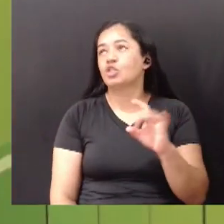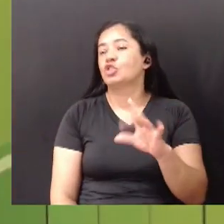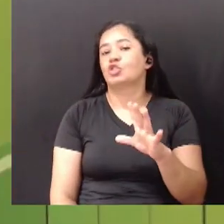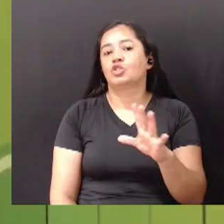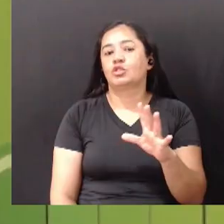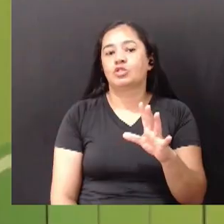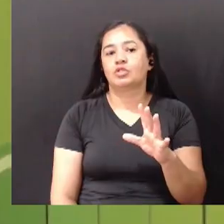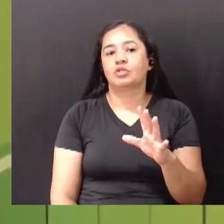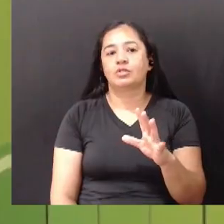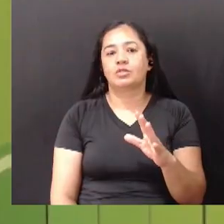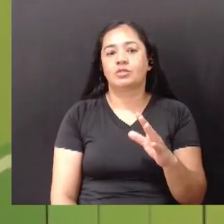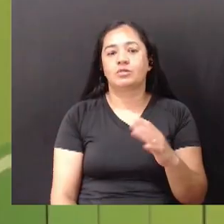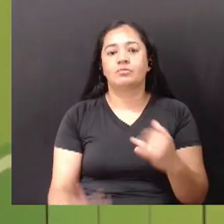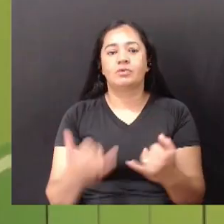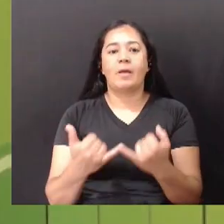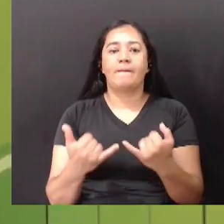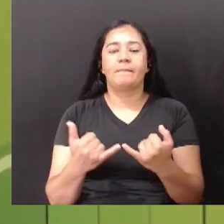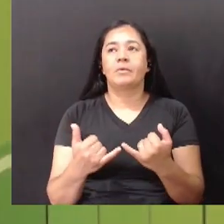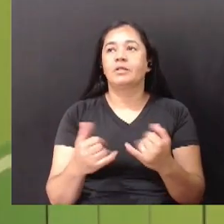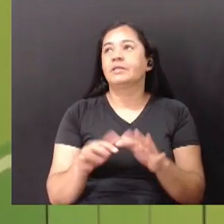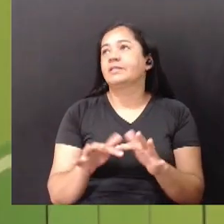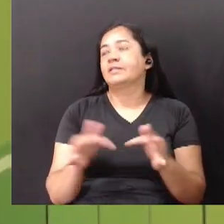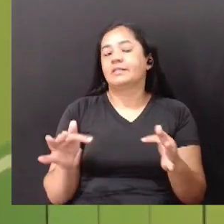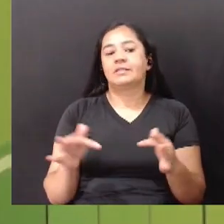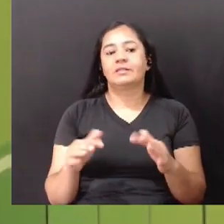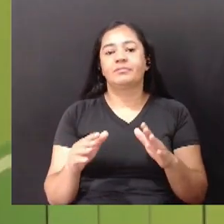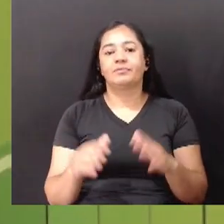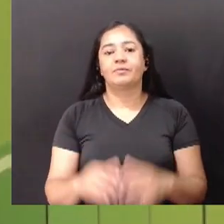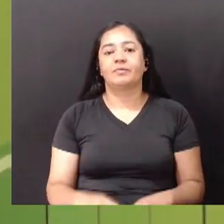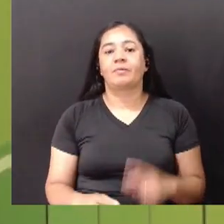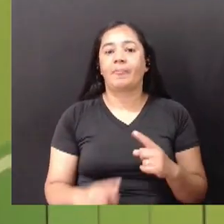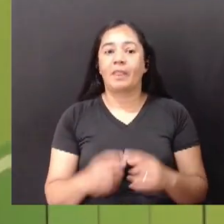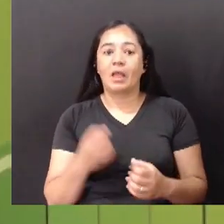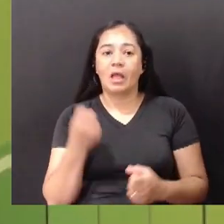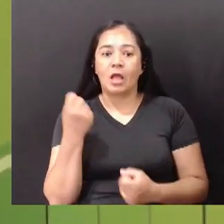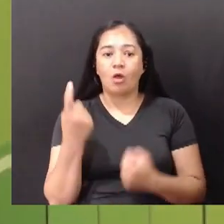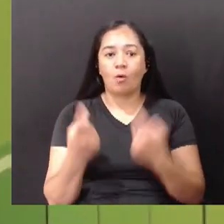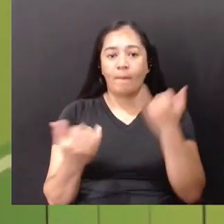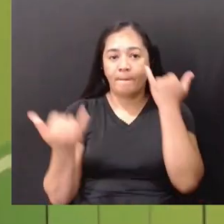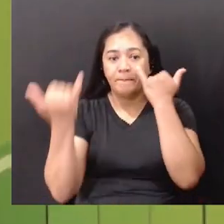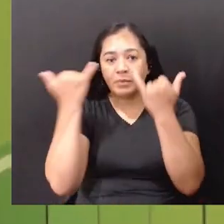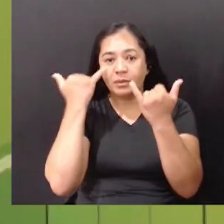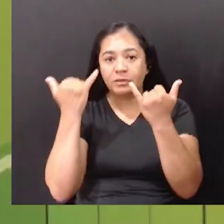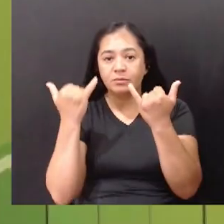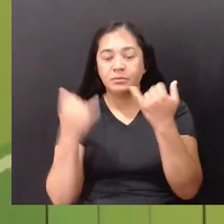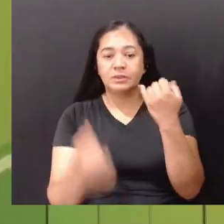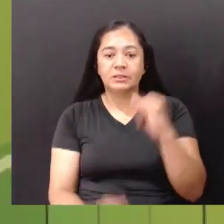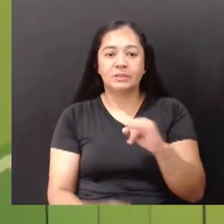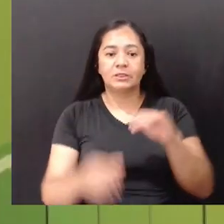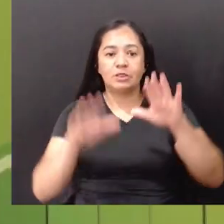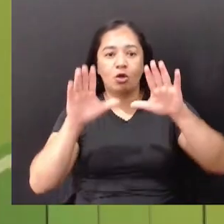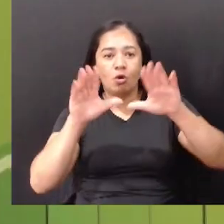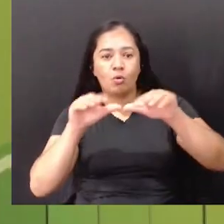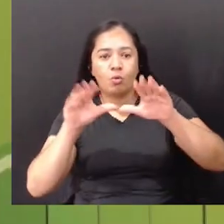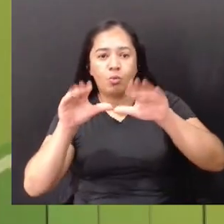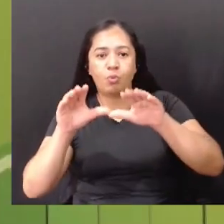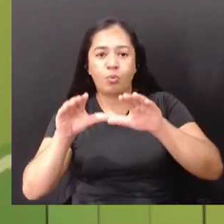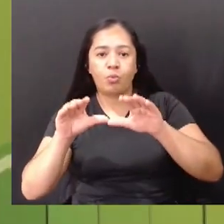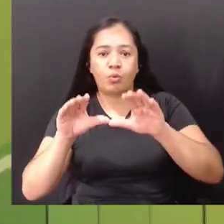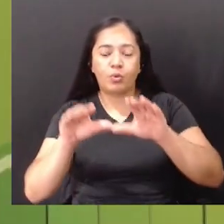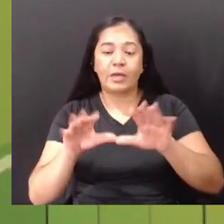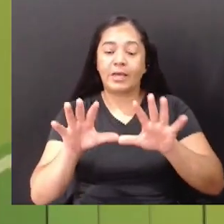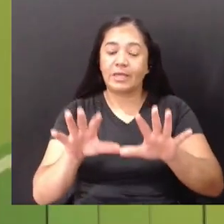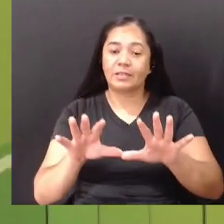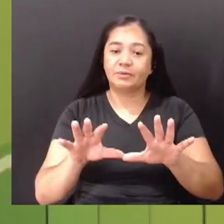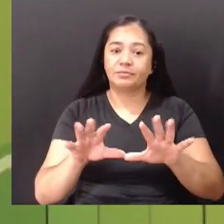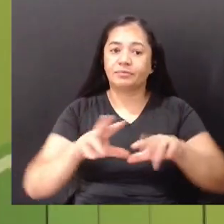é só um aparecimento simples, que ele traz algumas informações quando